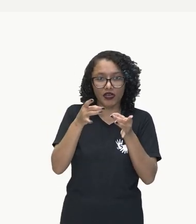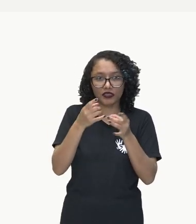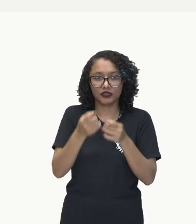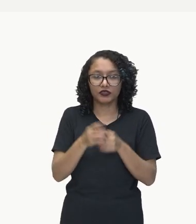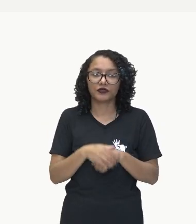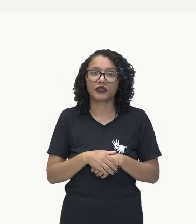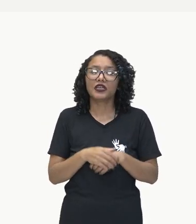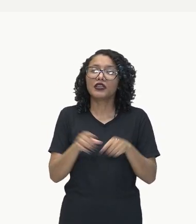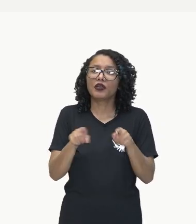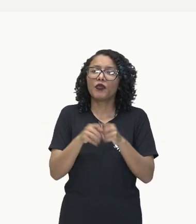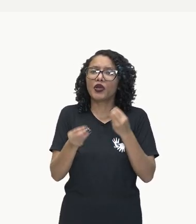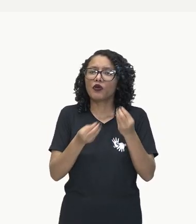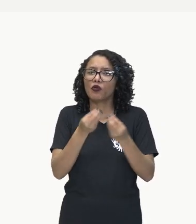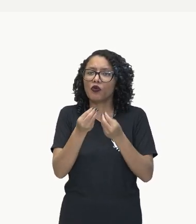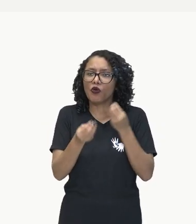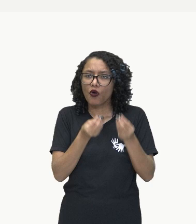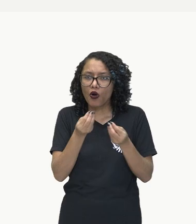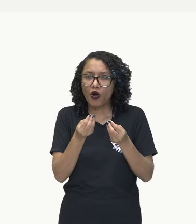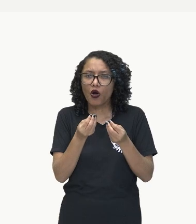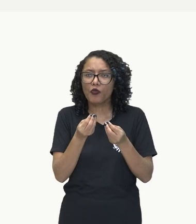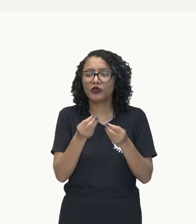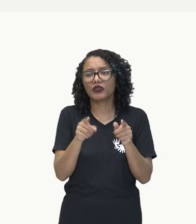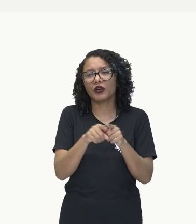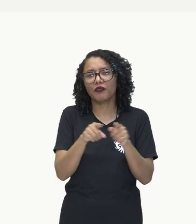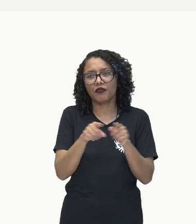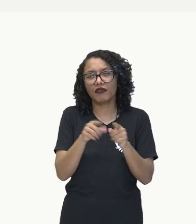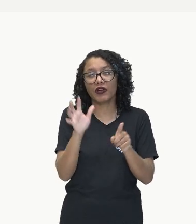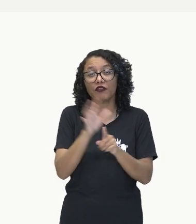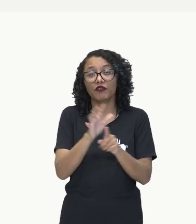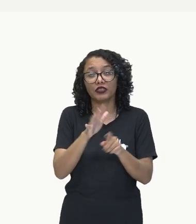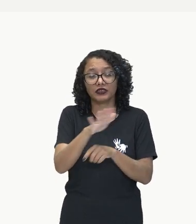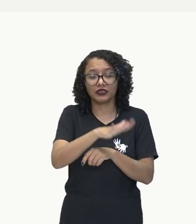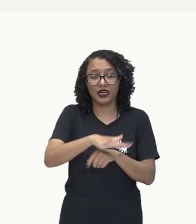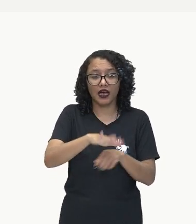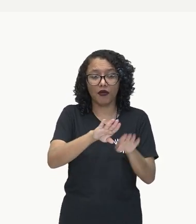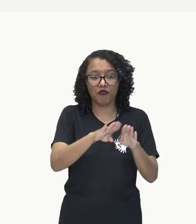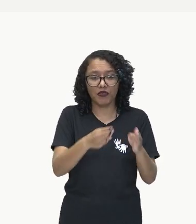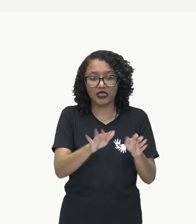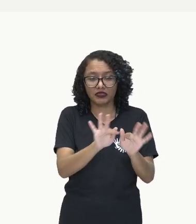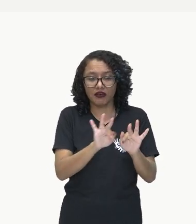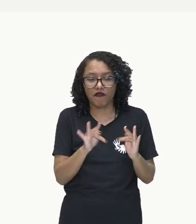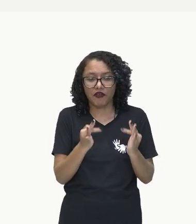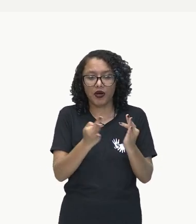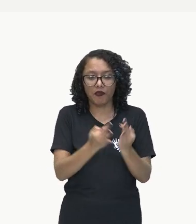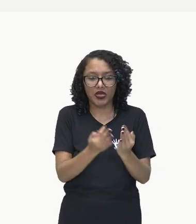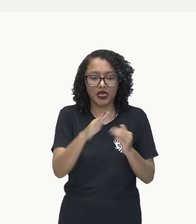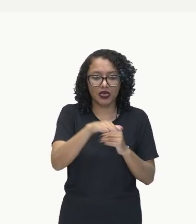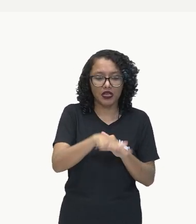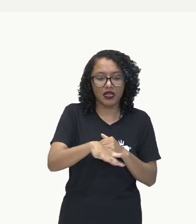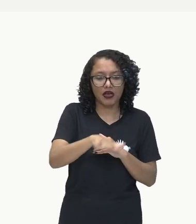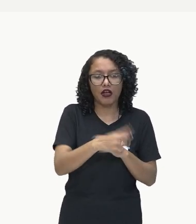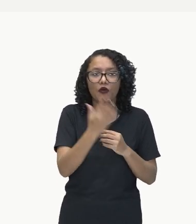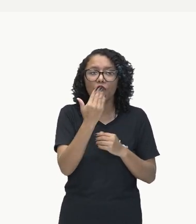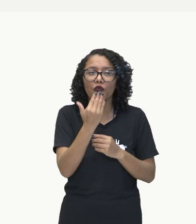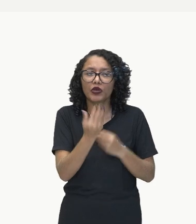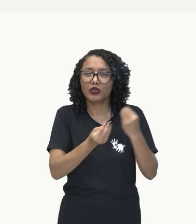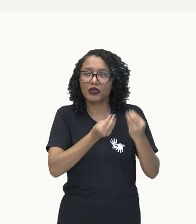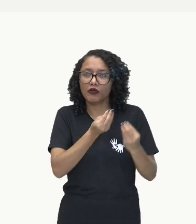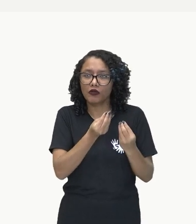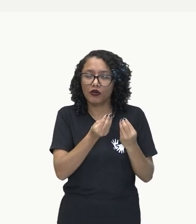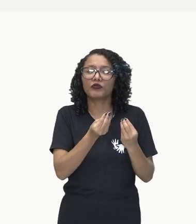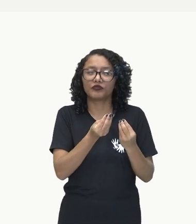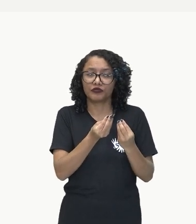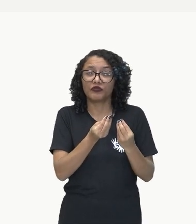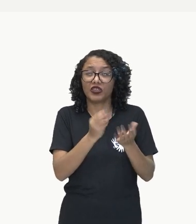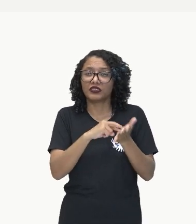como isso vai se transmitir aqui para a família, em que já tem os alimentos aqui na mesa, trazendo essa ideia de que está